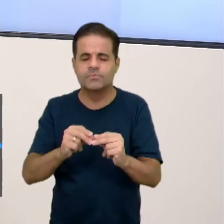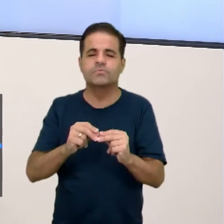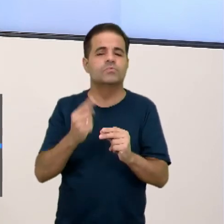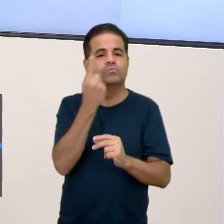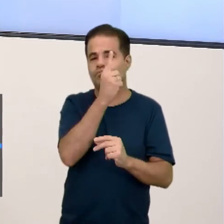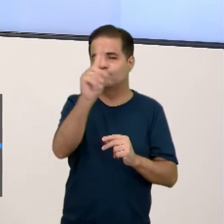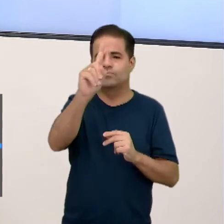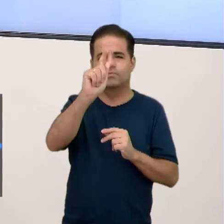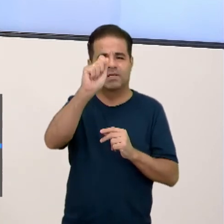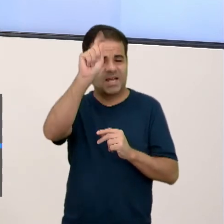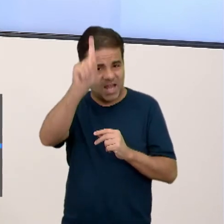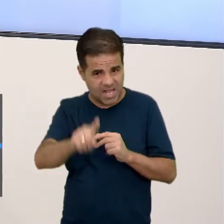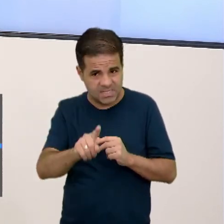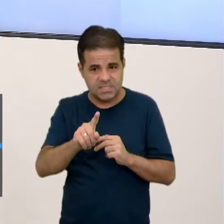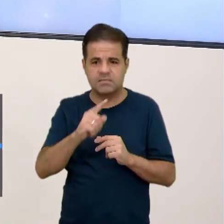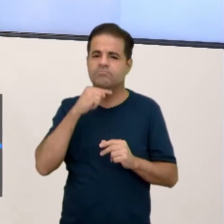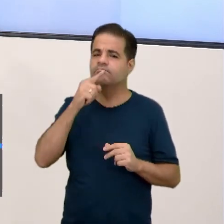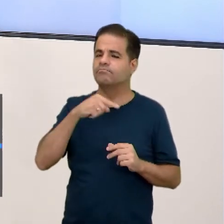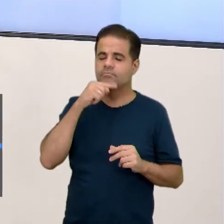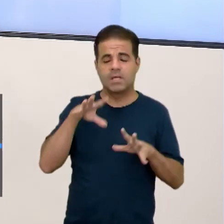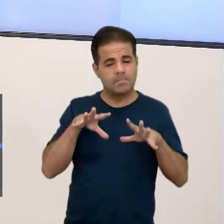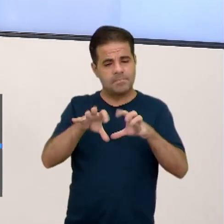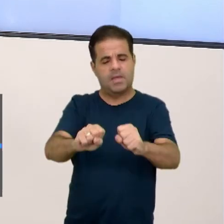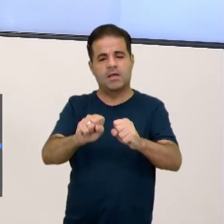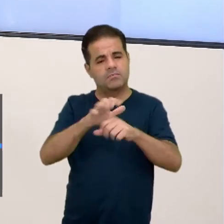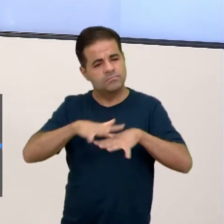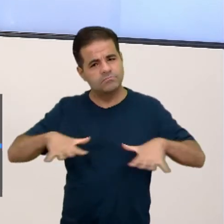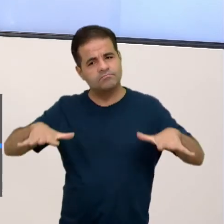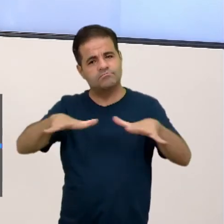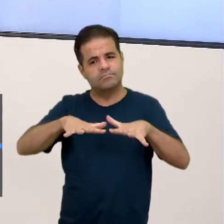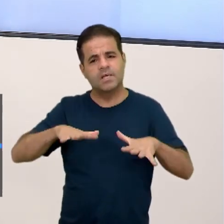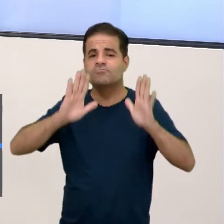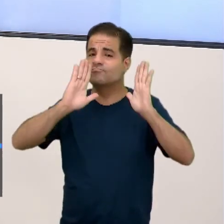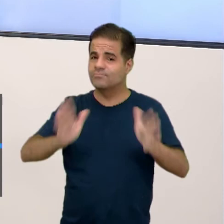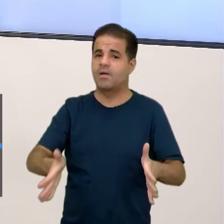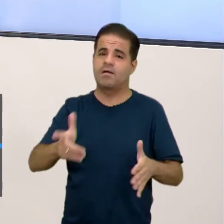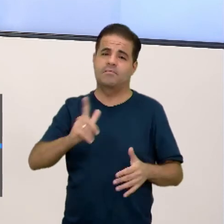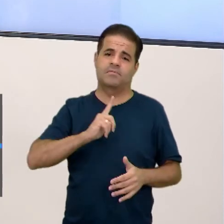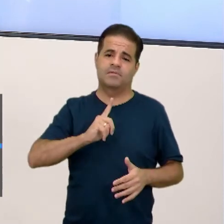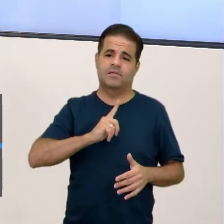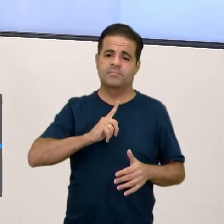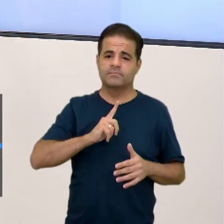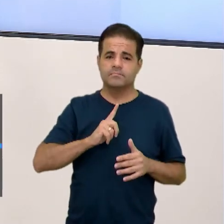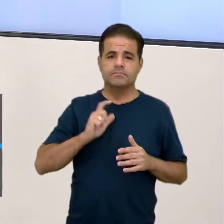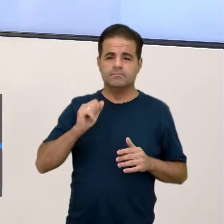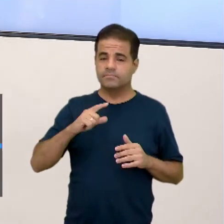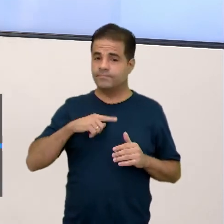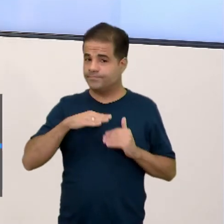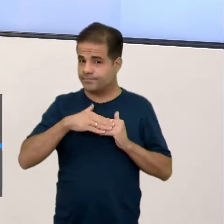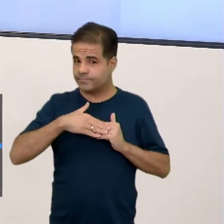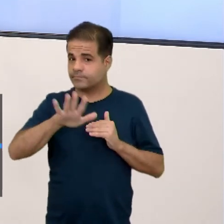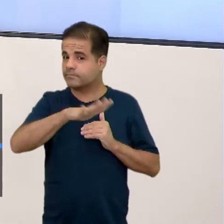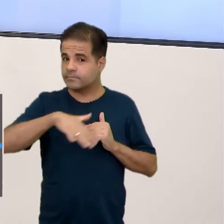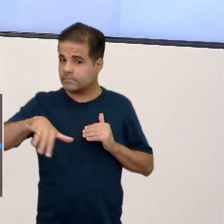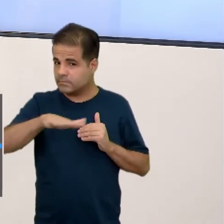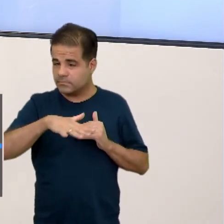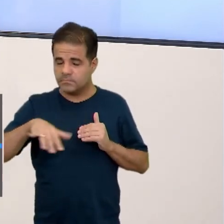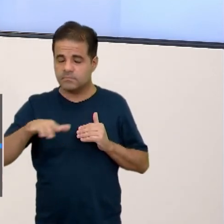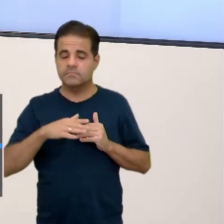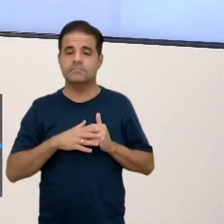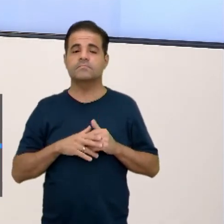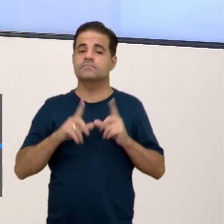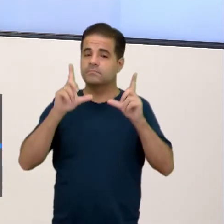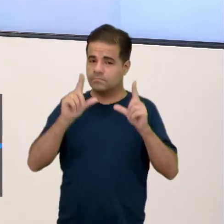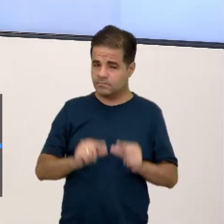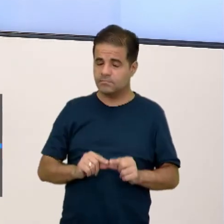gás, tá certo? O gás, inclusive, ele ocupa o espaço que ele tem, né? Então, se ele tiver mais espaço, ele faz